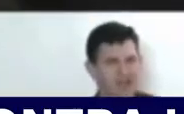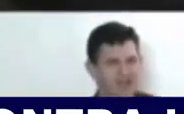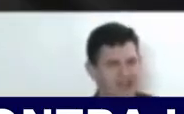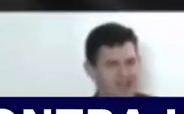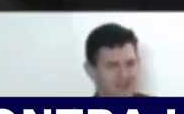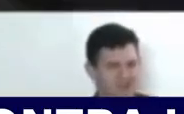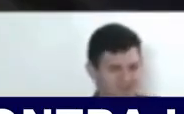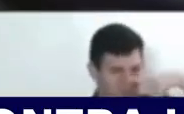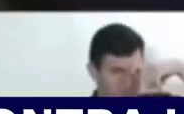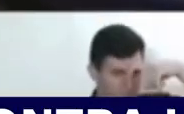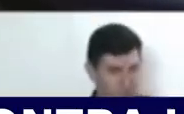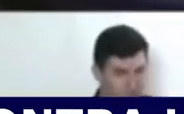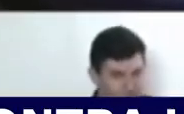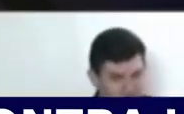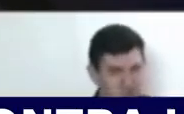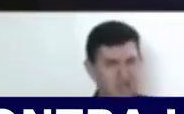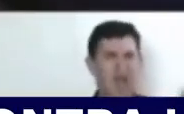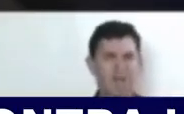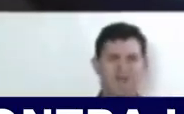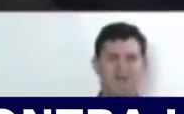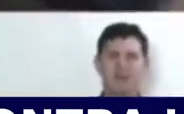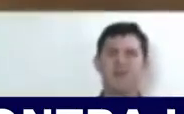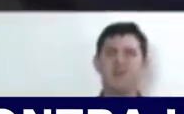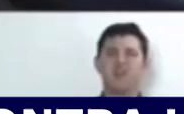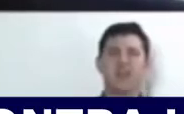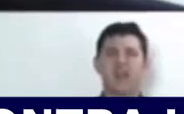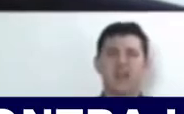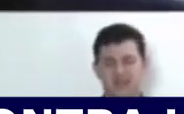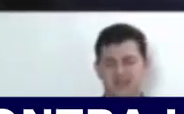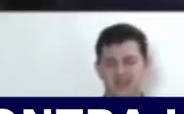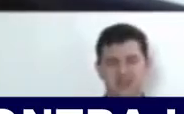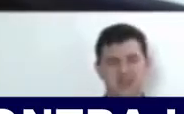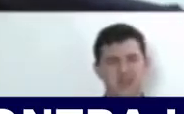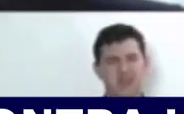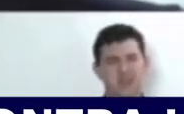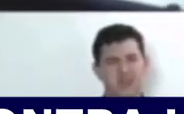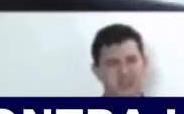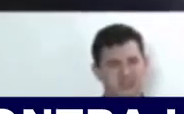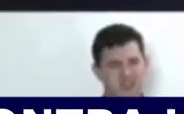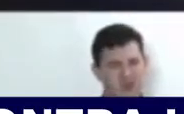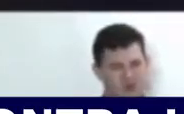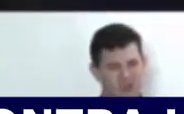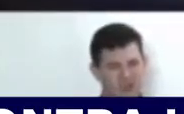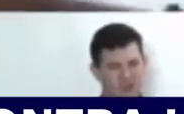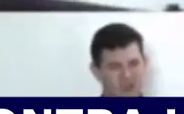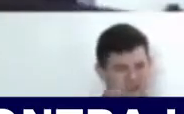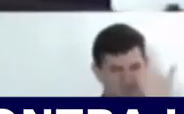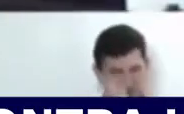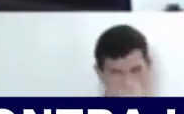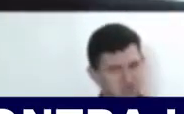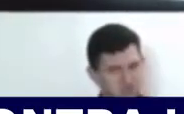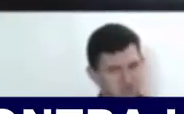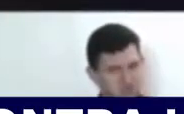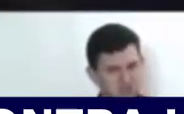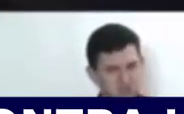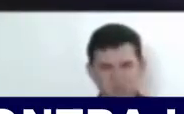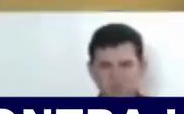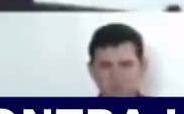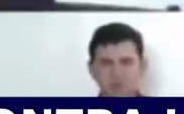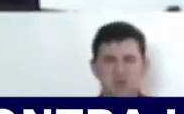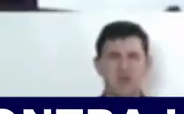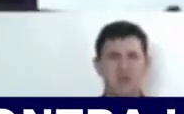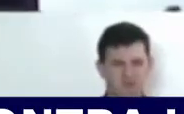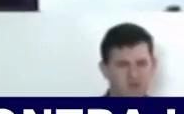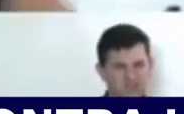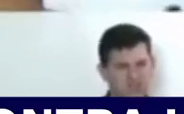Alguns dos senhores hoje seriam capazes de comprar um carro do Dallagnol. São pessoas de confiança? São pessoas que nós temos como provas? Alguém o